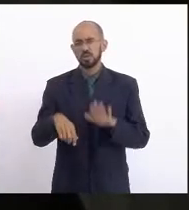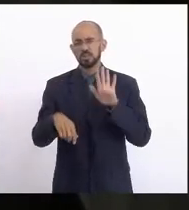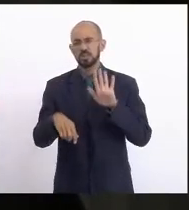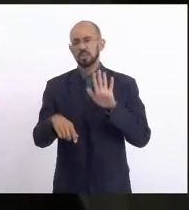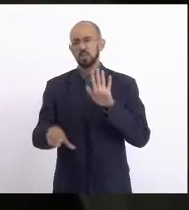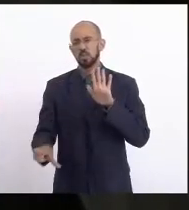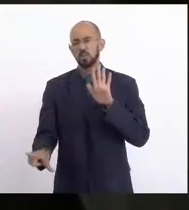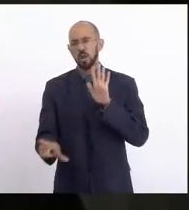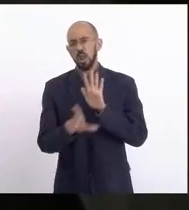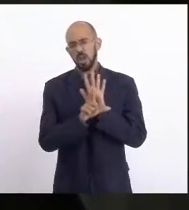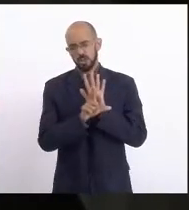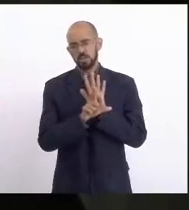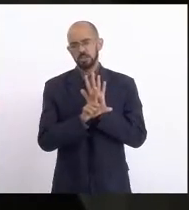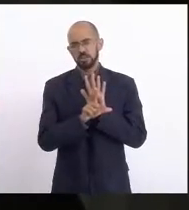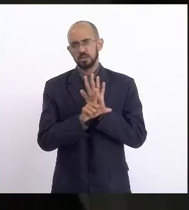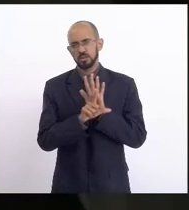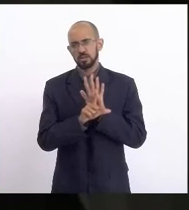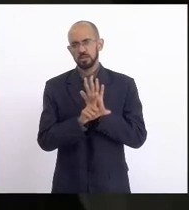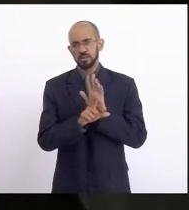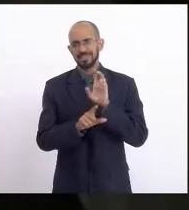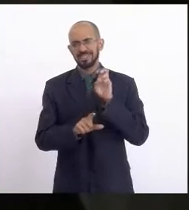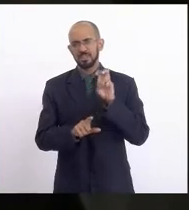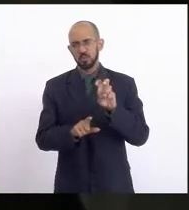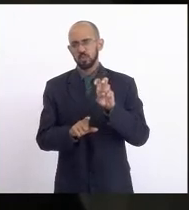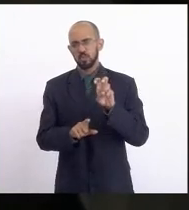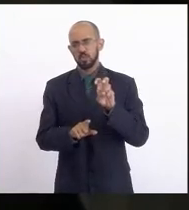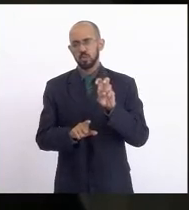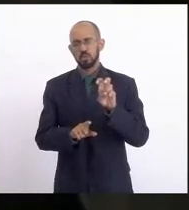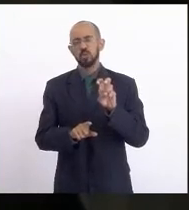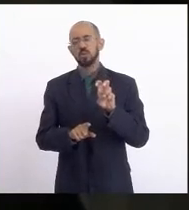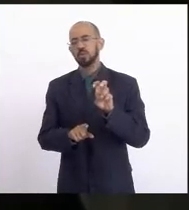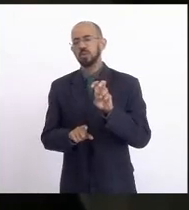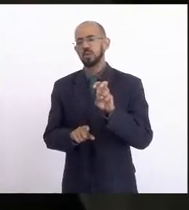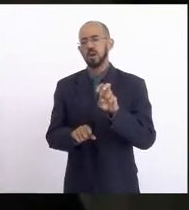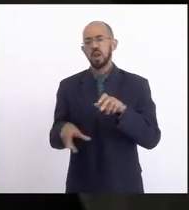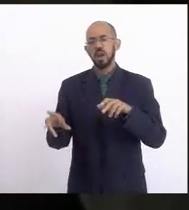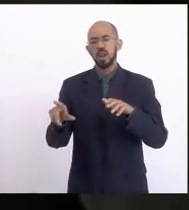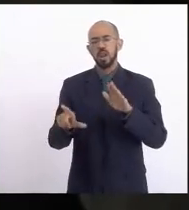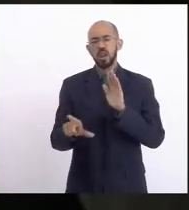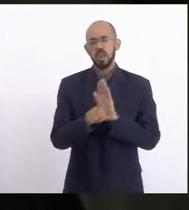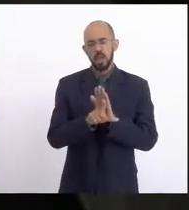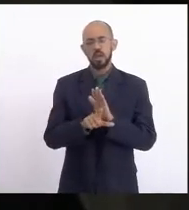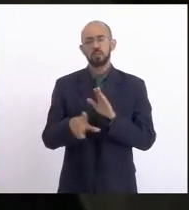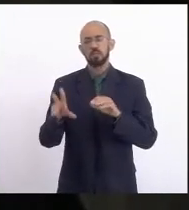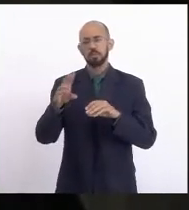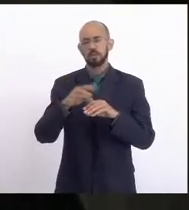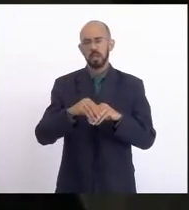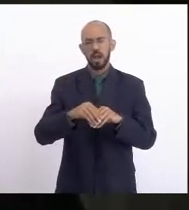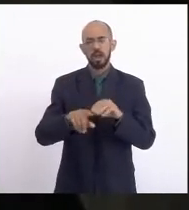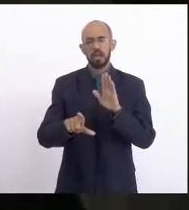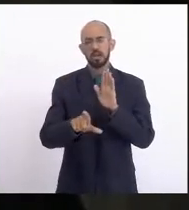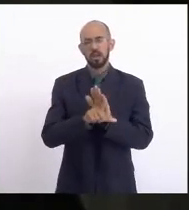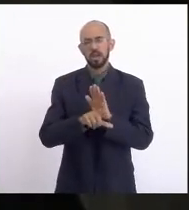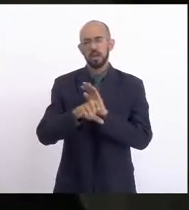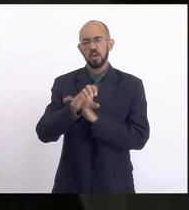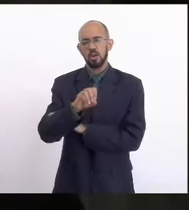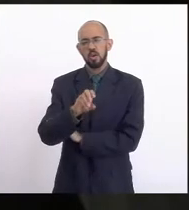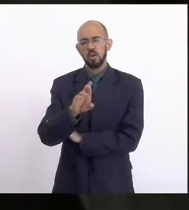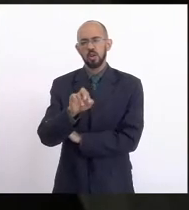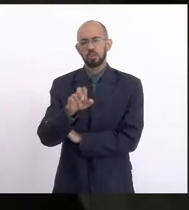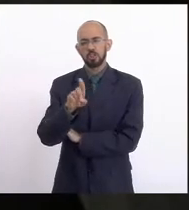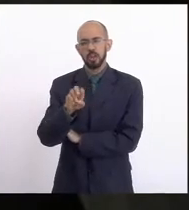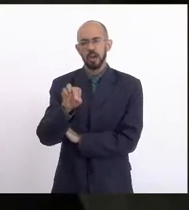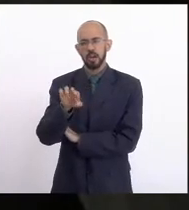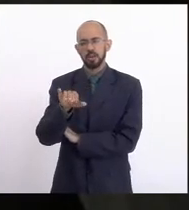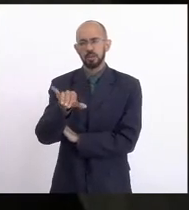entre emenda constitucional, lei complementar e lei ordinária, que possibilita que o